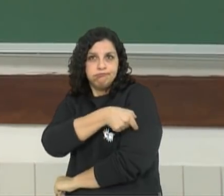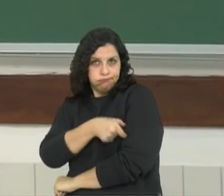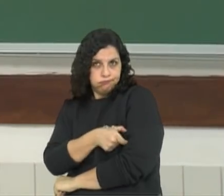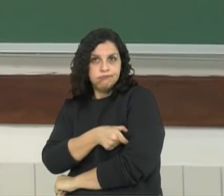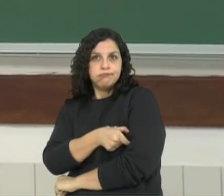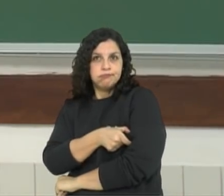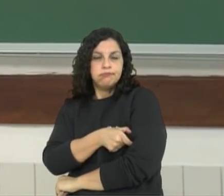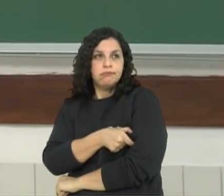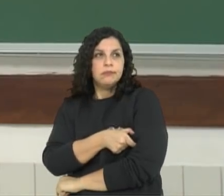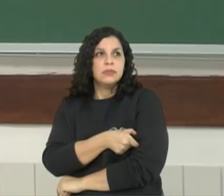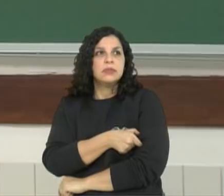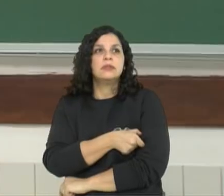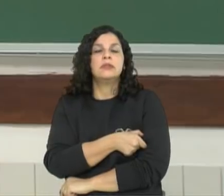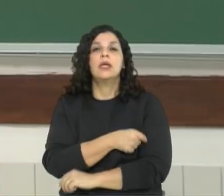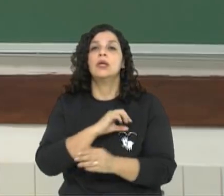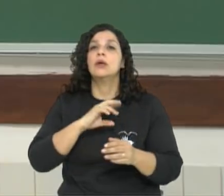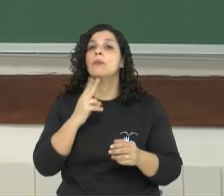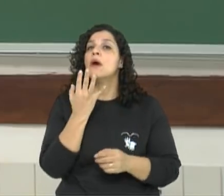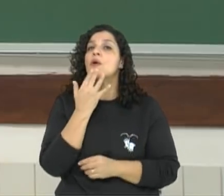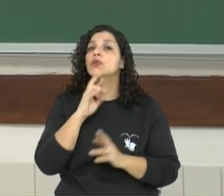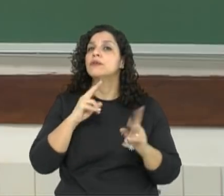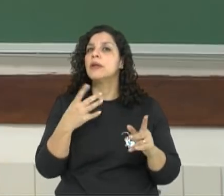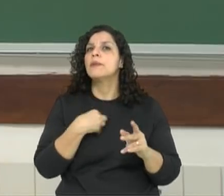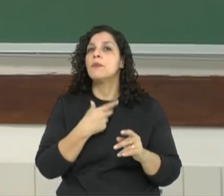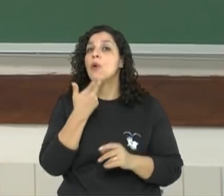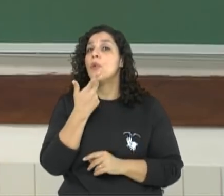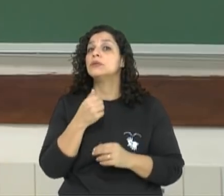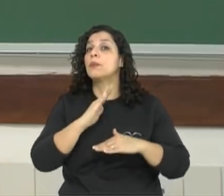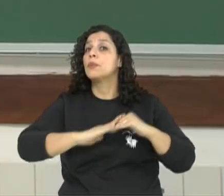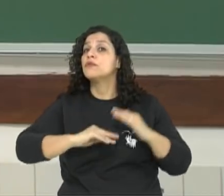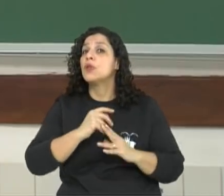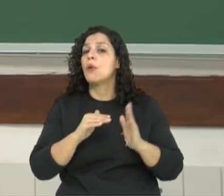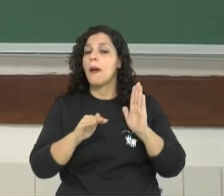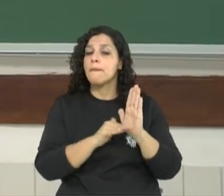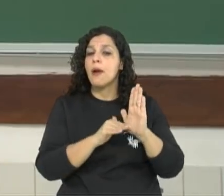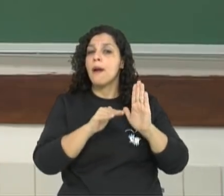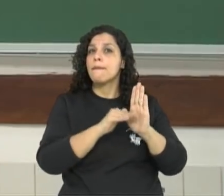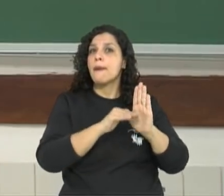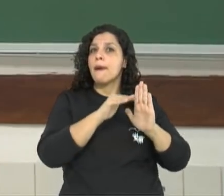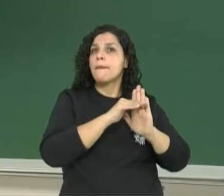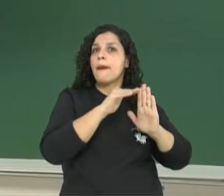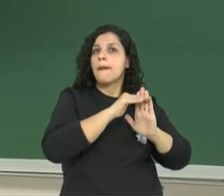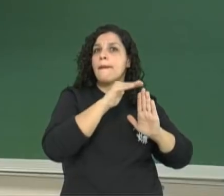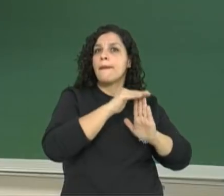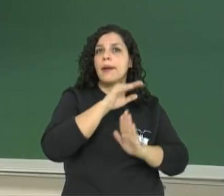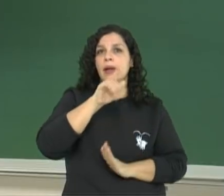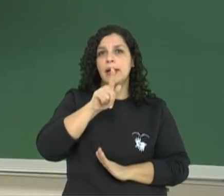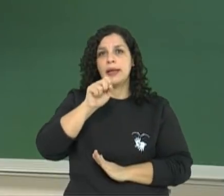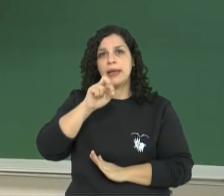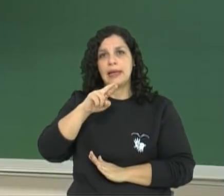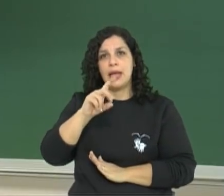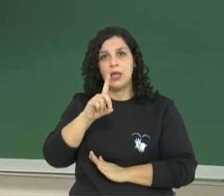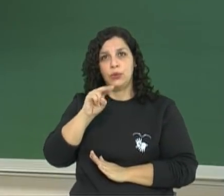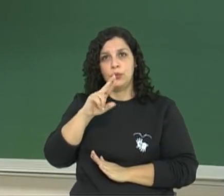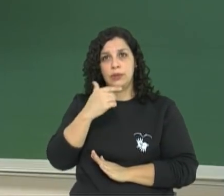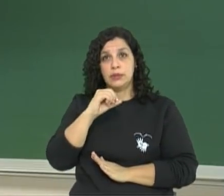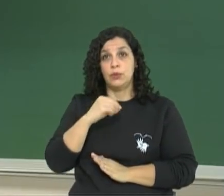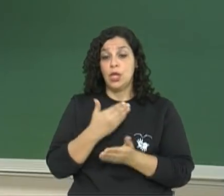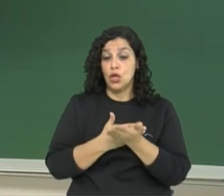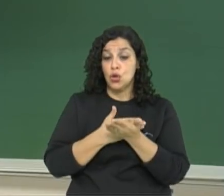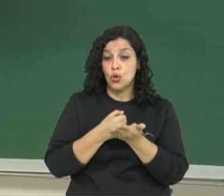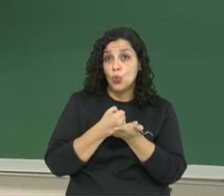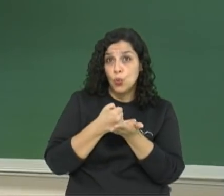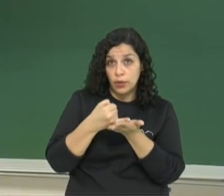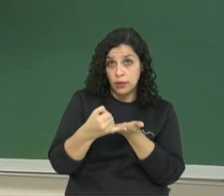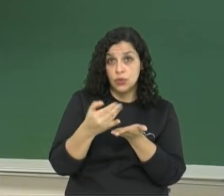e essa corda tem um código de cores dando a graduação do lutador, tá? Então, para os iniciantes, olha lá,